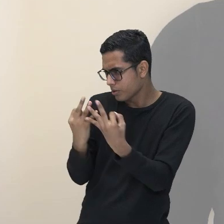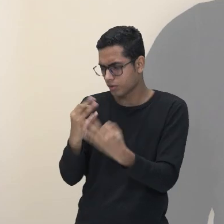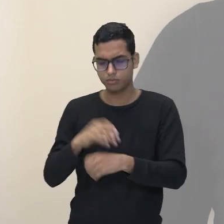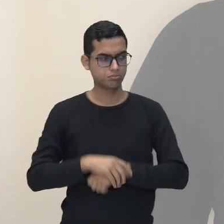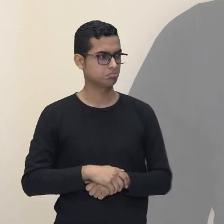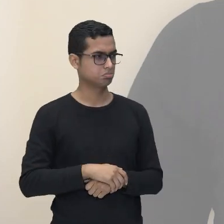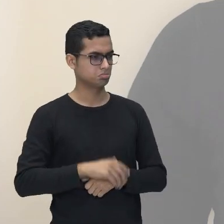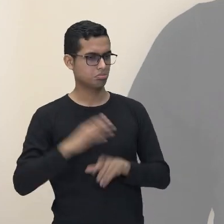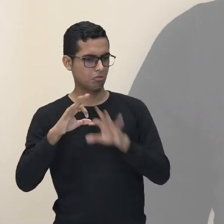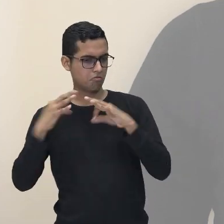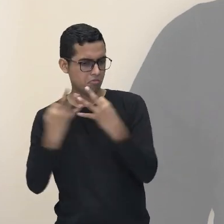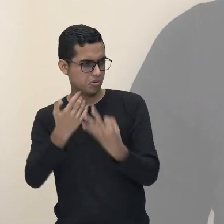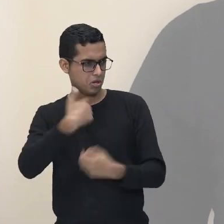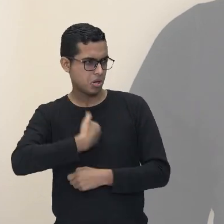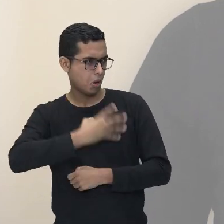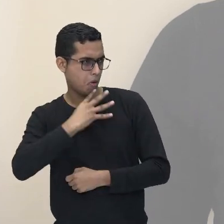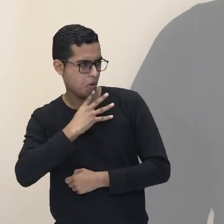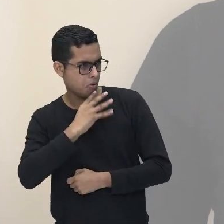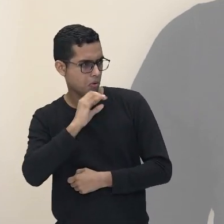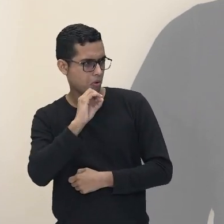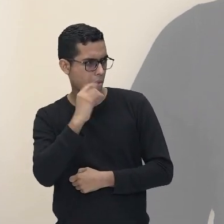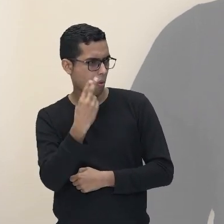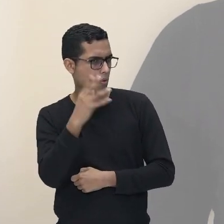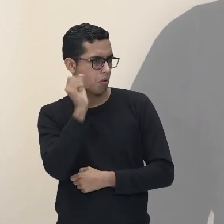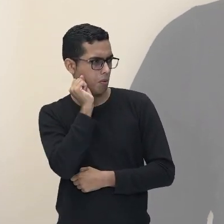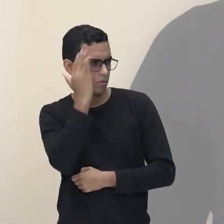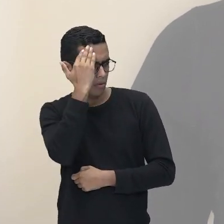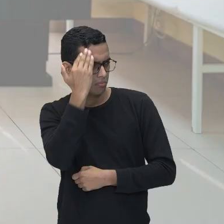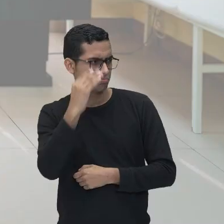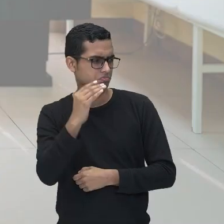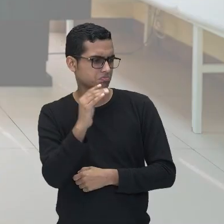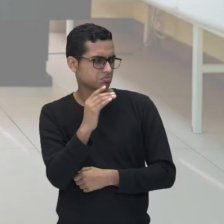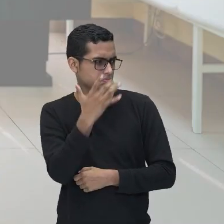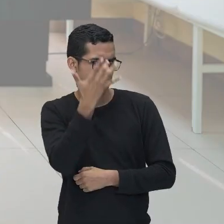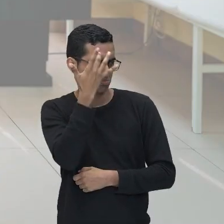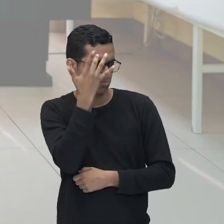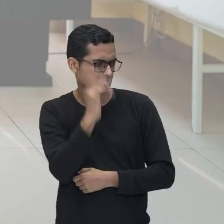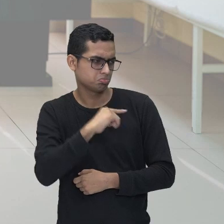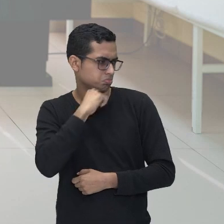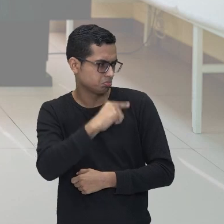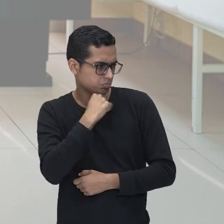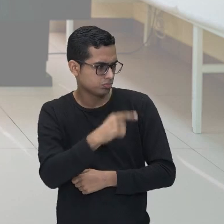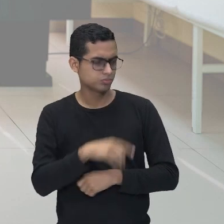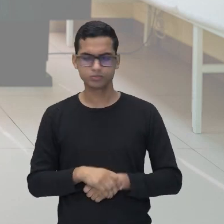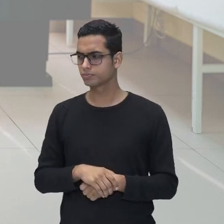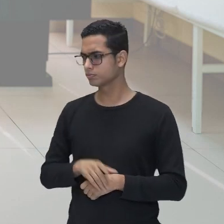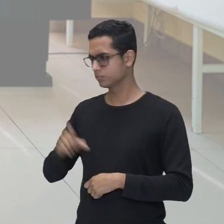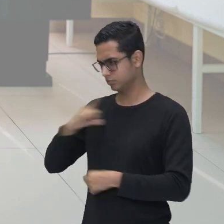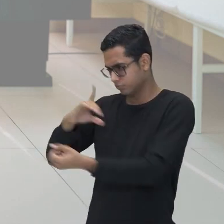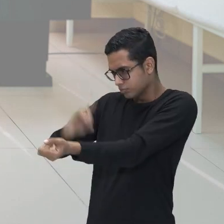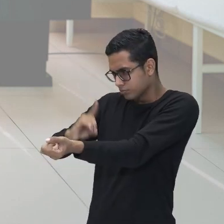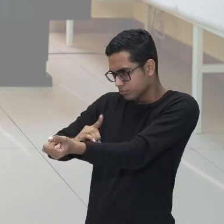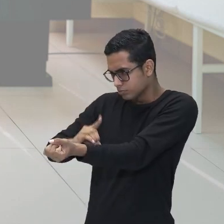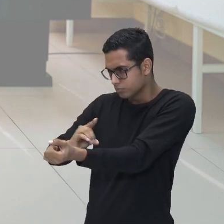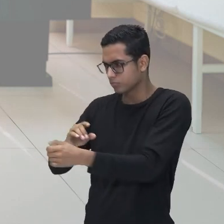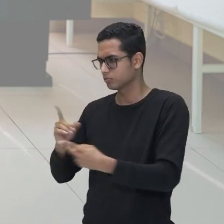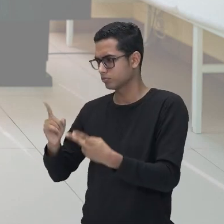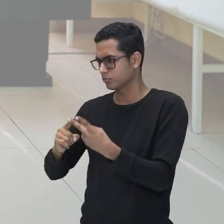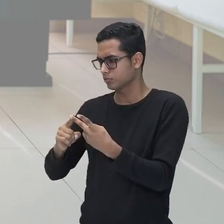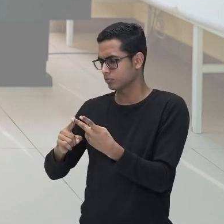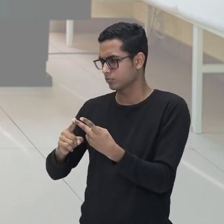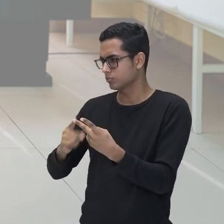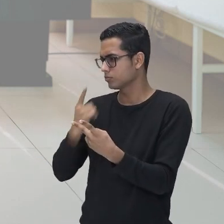Dos parentes que conheci ou de quem eu ouvi falar, nenhum. Sofre de diabetes? Não, senhor doutor. De